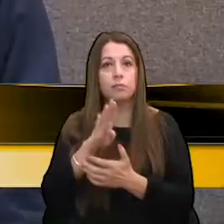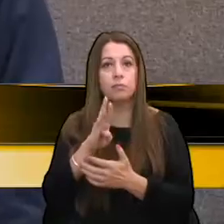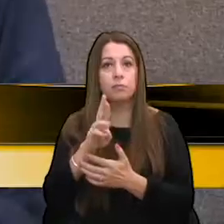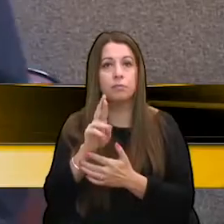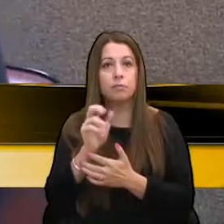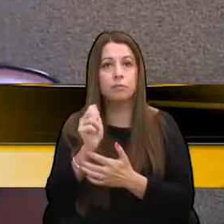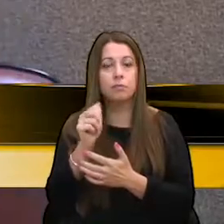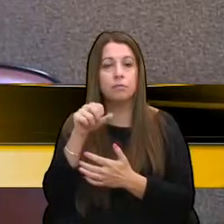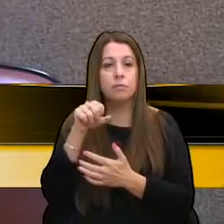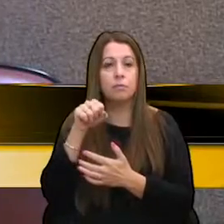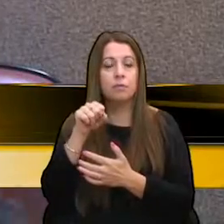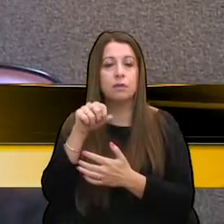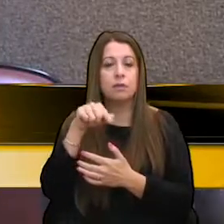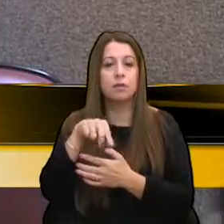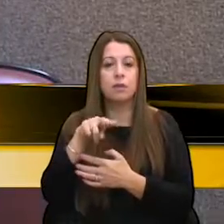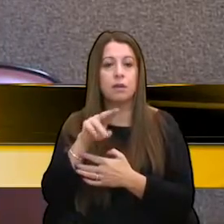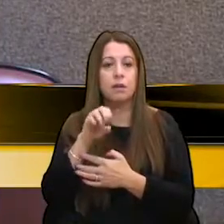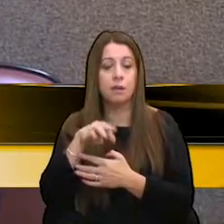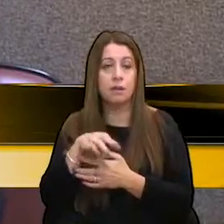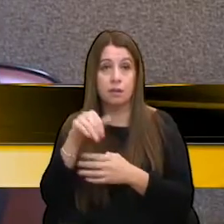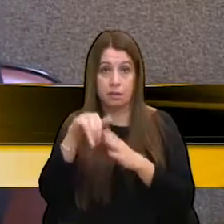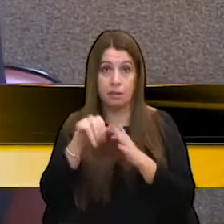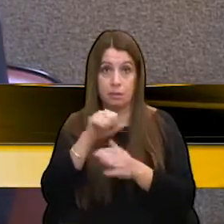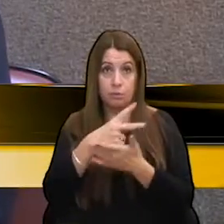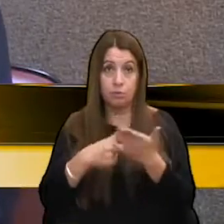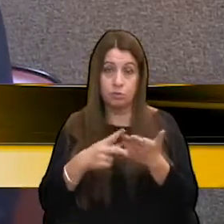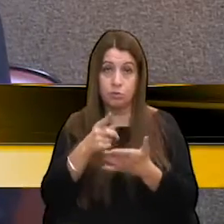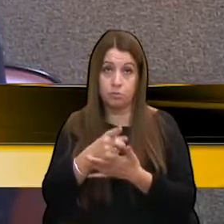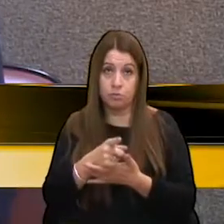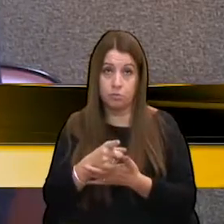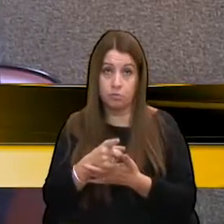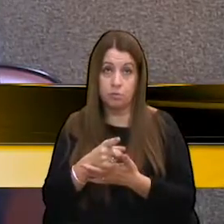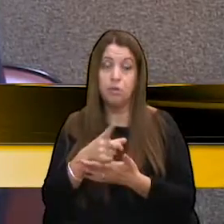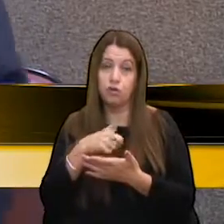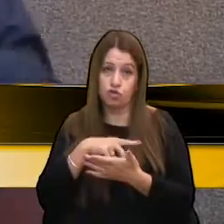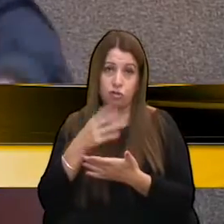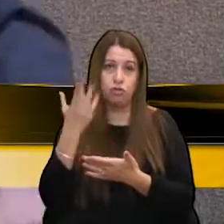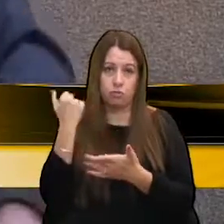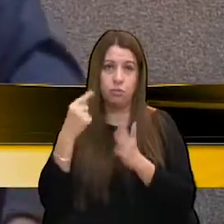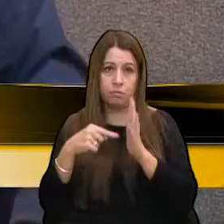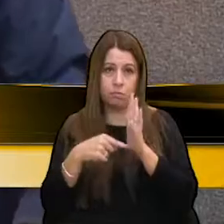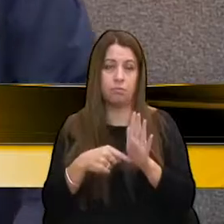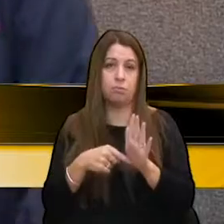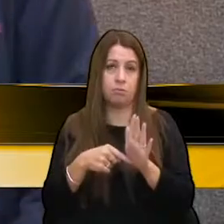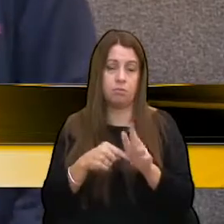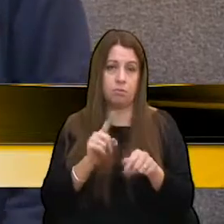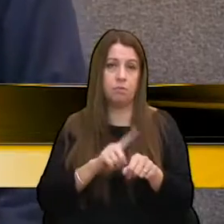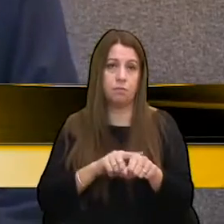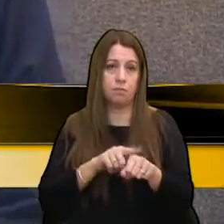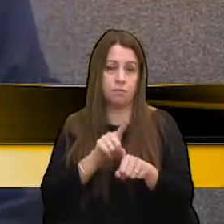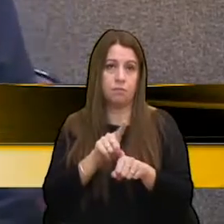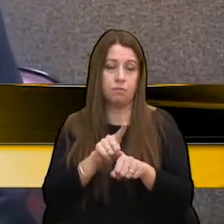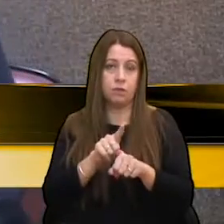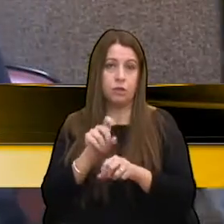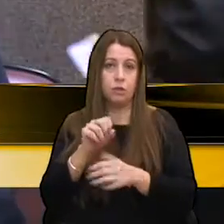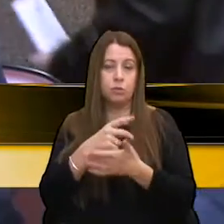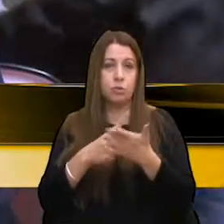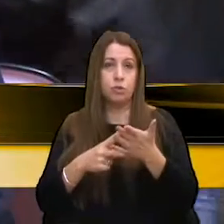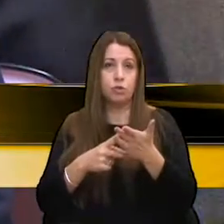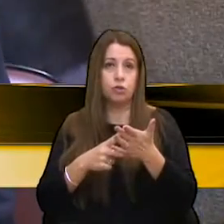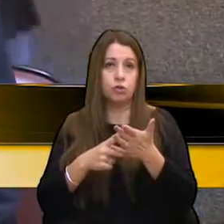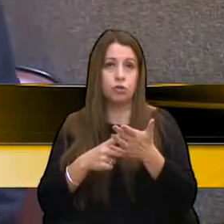Braskem, dentro desse projeto, a Braskem já tinha apresentado naquele momento lá um projeto